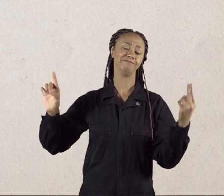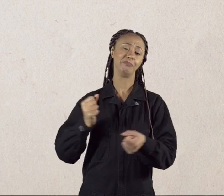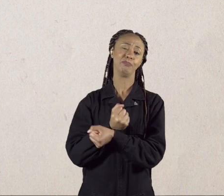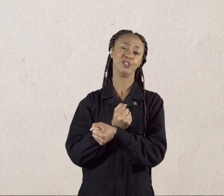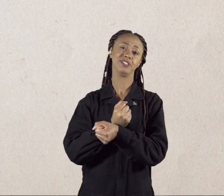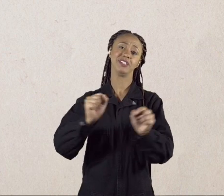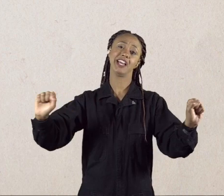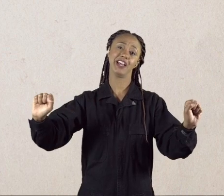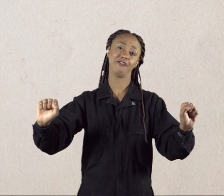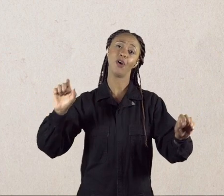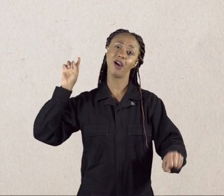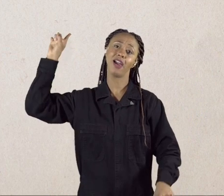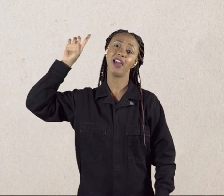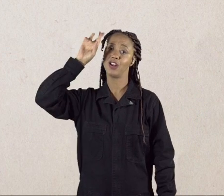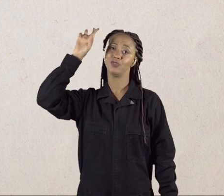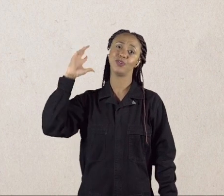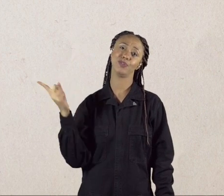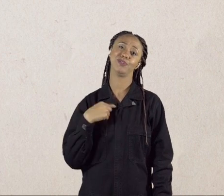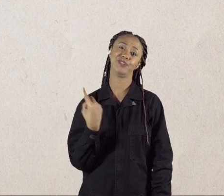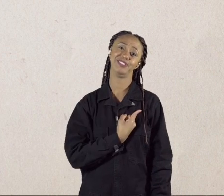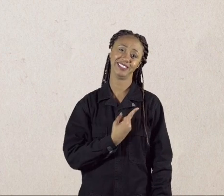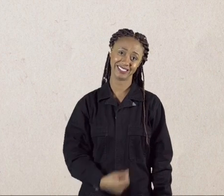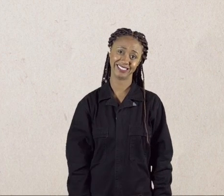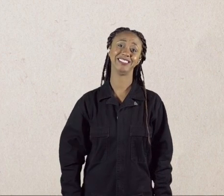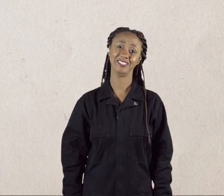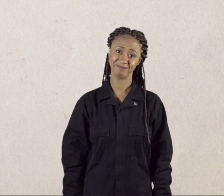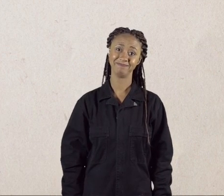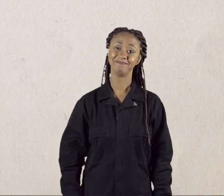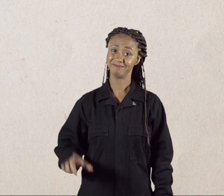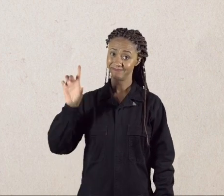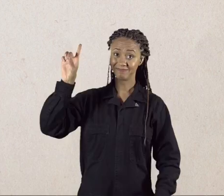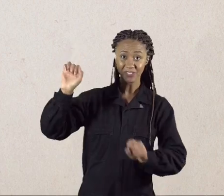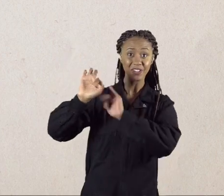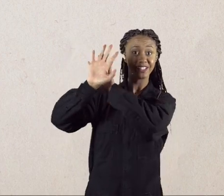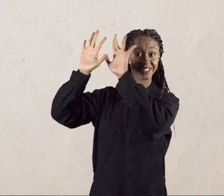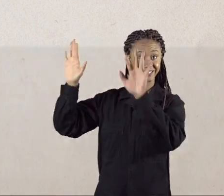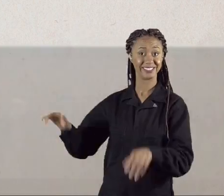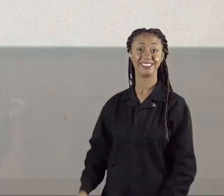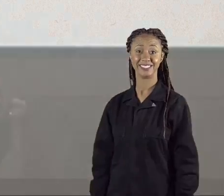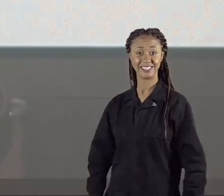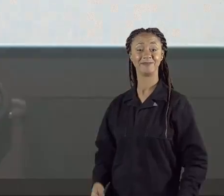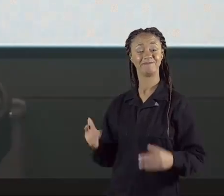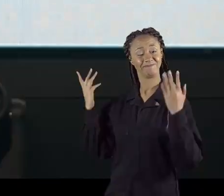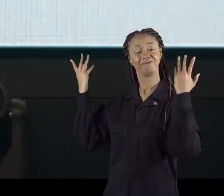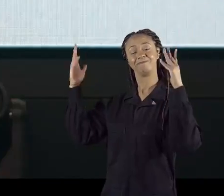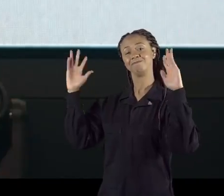Cristo Jesus nosso senhor glória a Deus